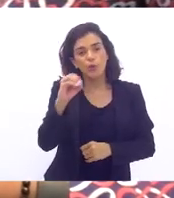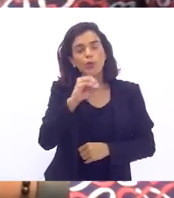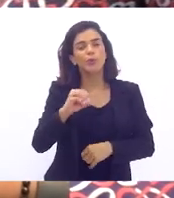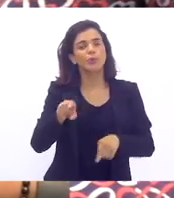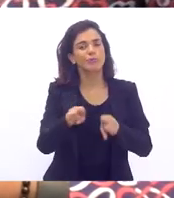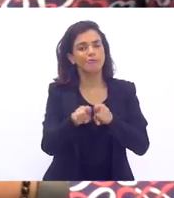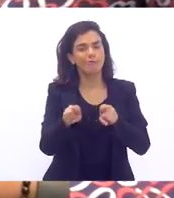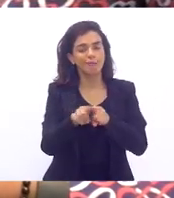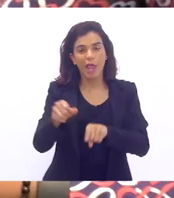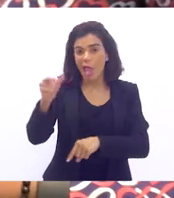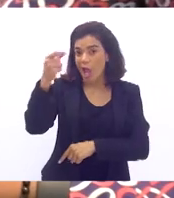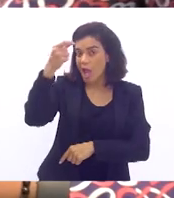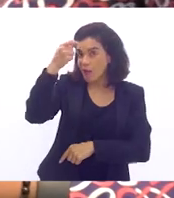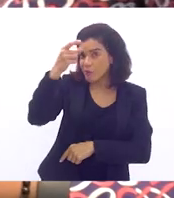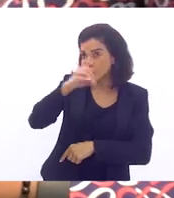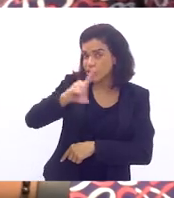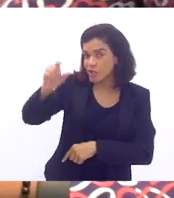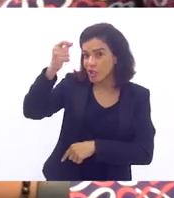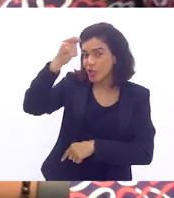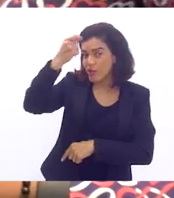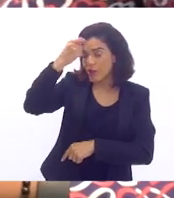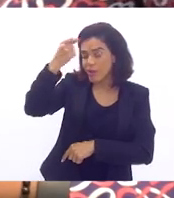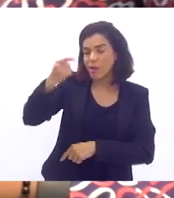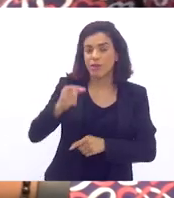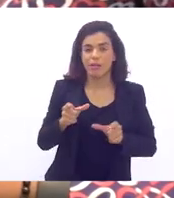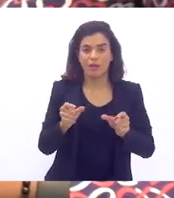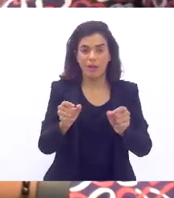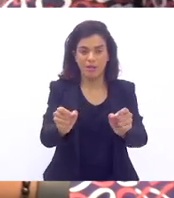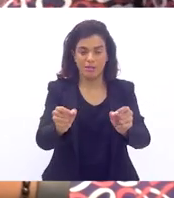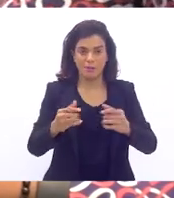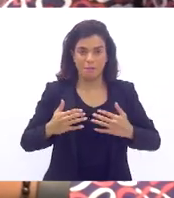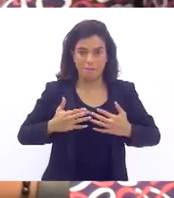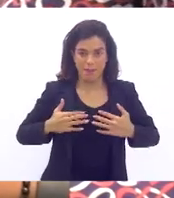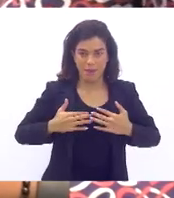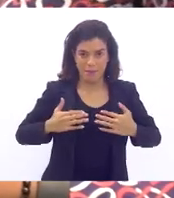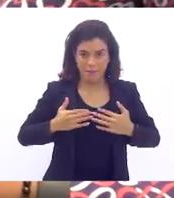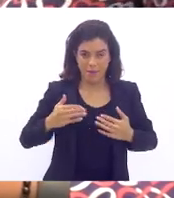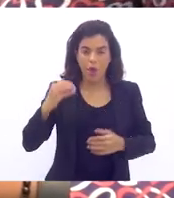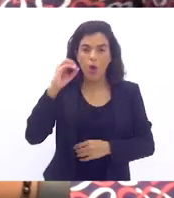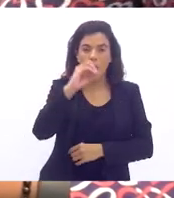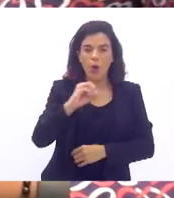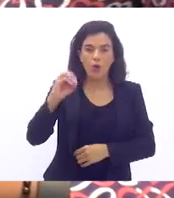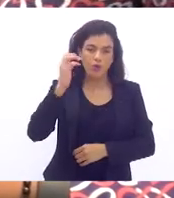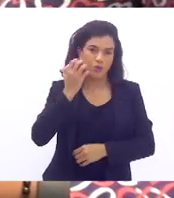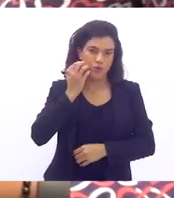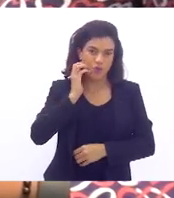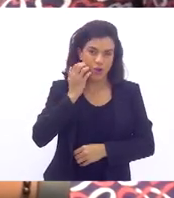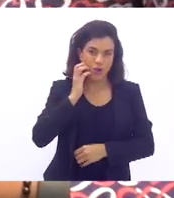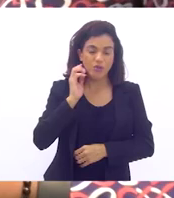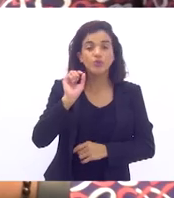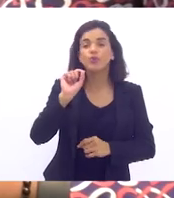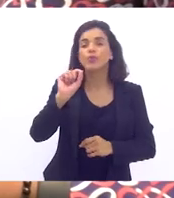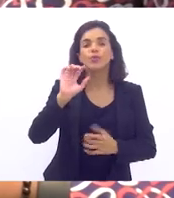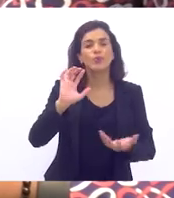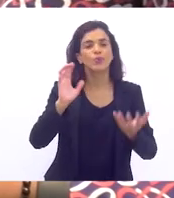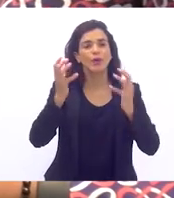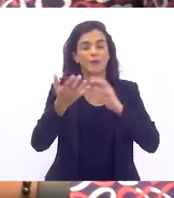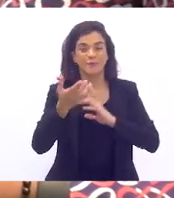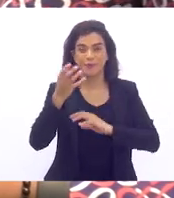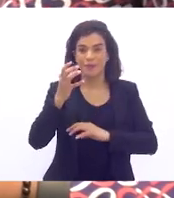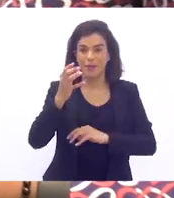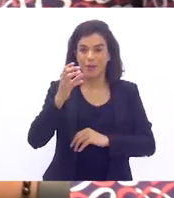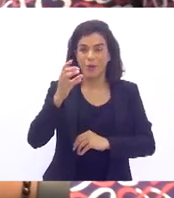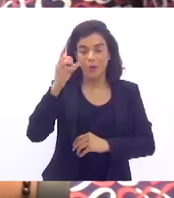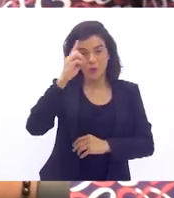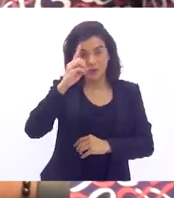é dia de conscientização do câncer de mama que é o chamado outubro rosa e o que acontece o dia